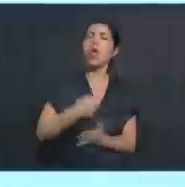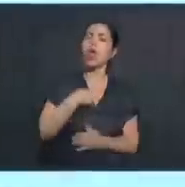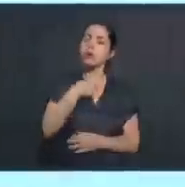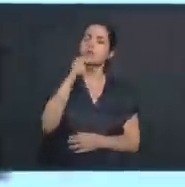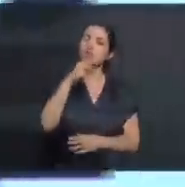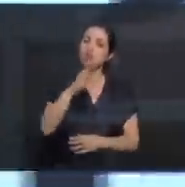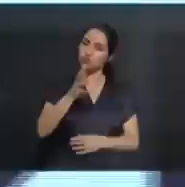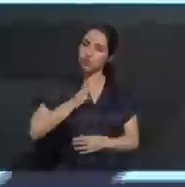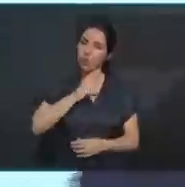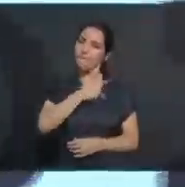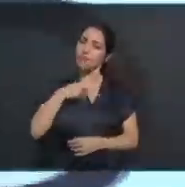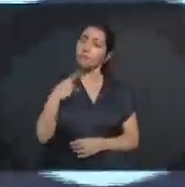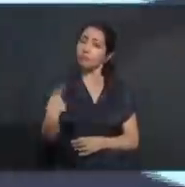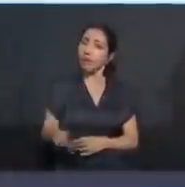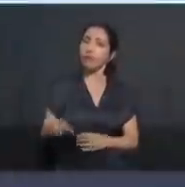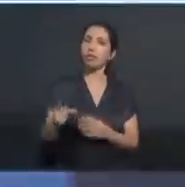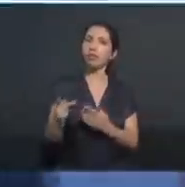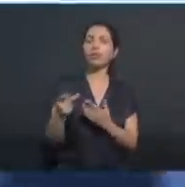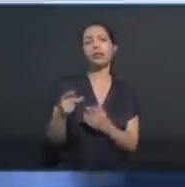eu preciso estar nos cultos.